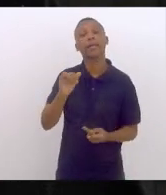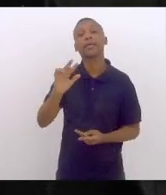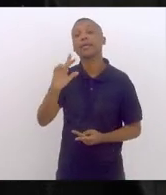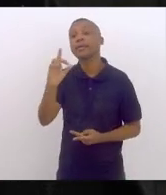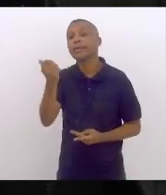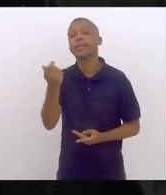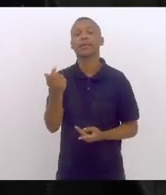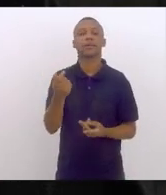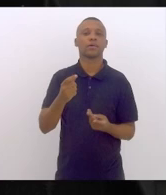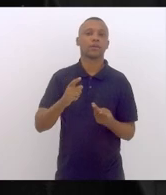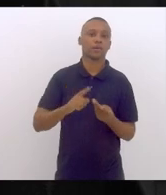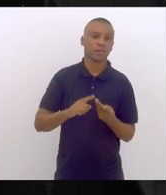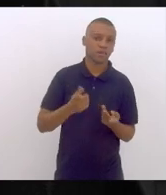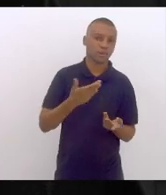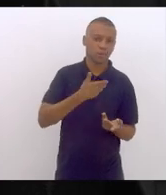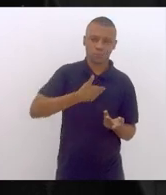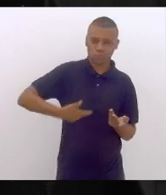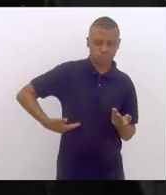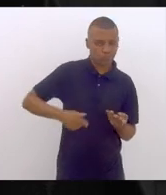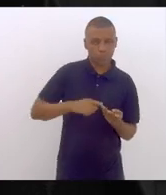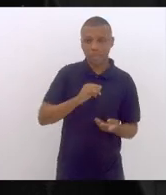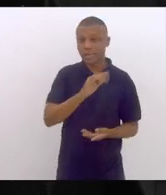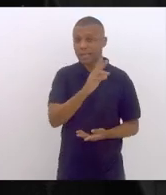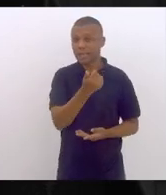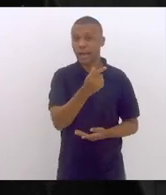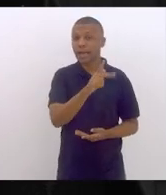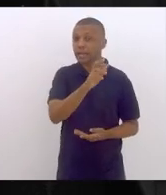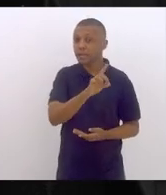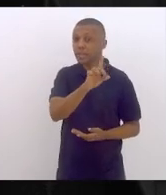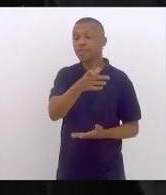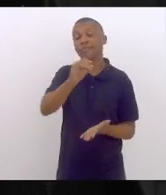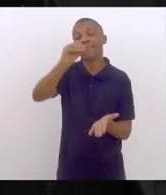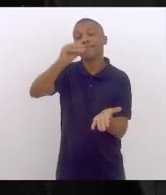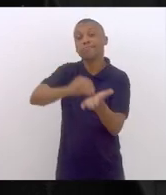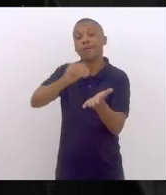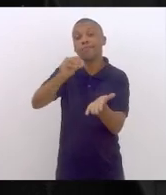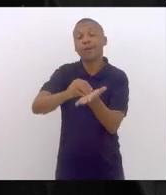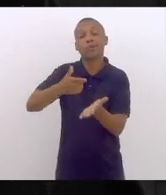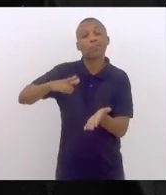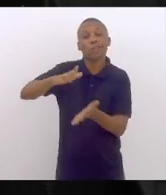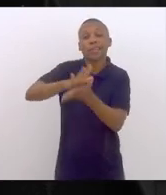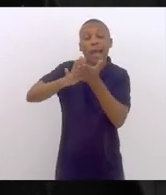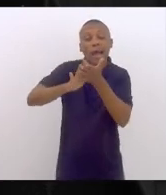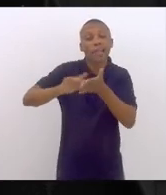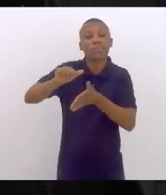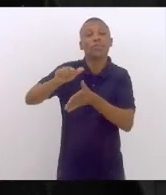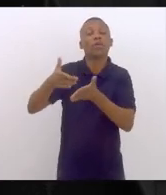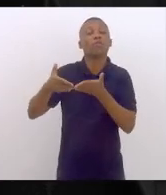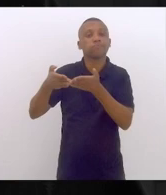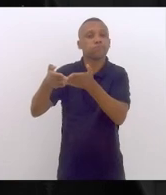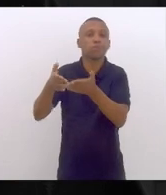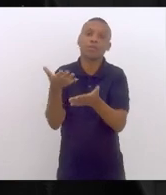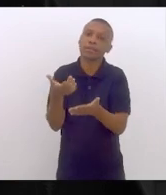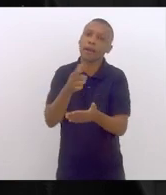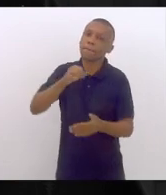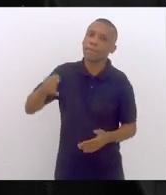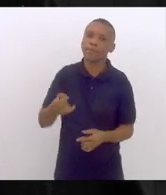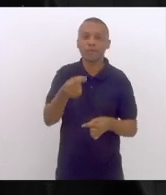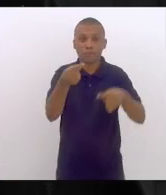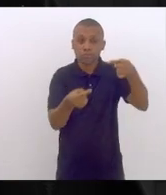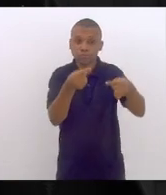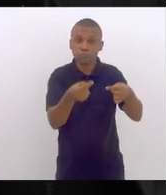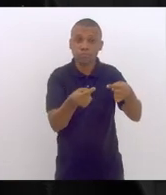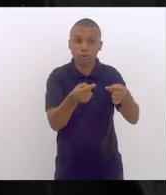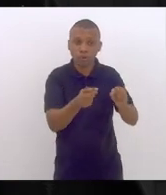Bahia da Ilha Grande vai ficar sem transporte com a viagem então que ele aproveitar a discussão desse projeto quando eu já disse não tenho nada